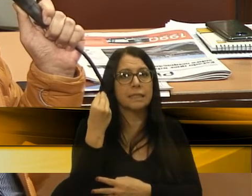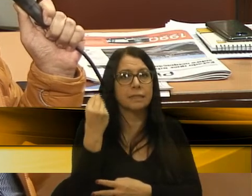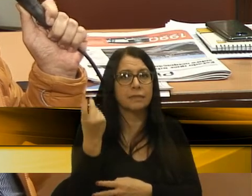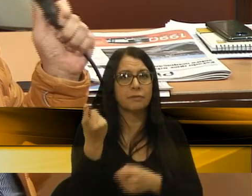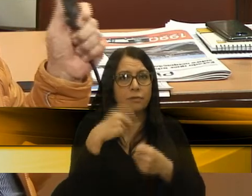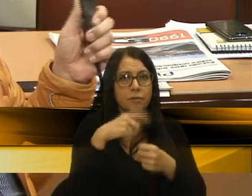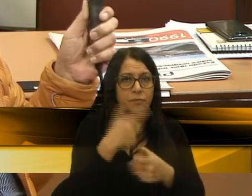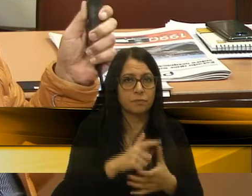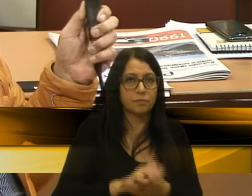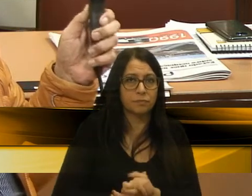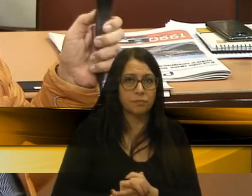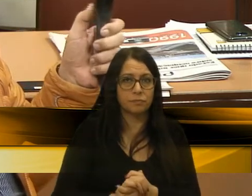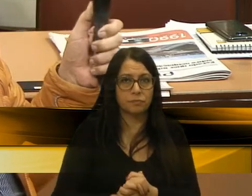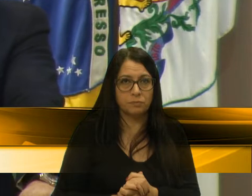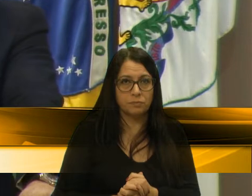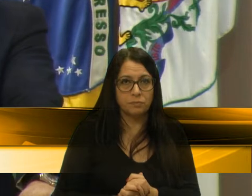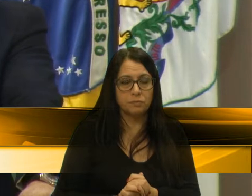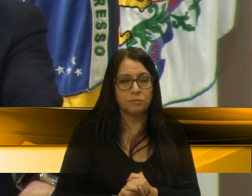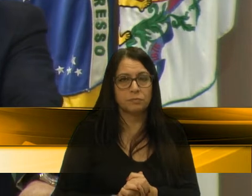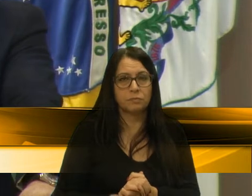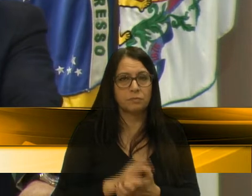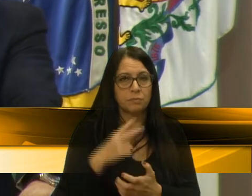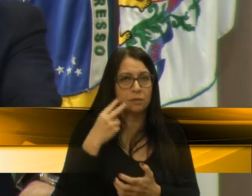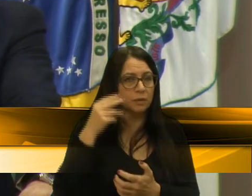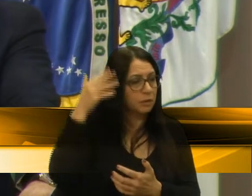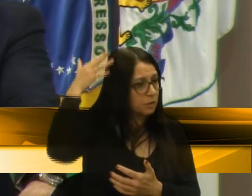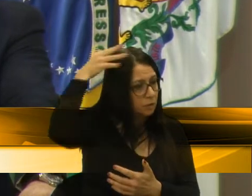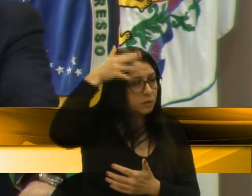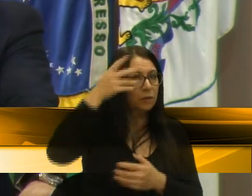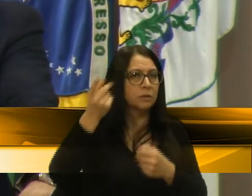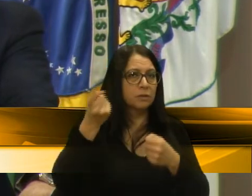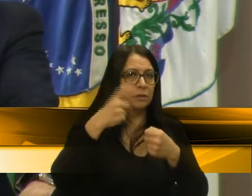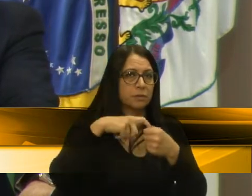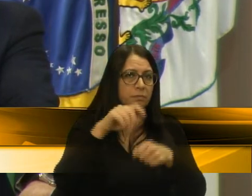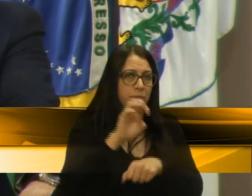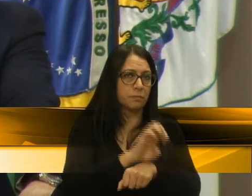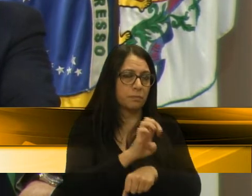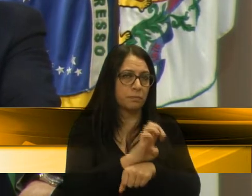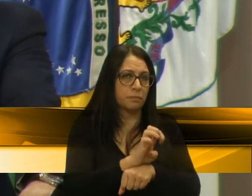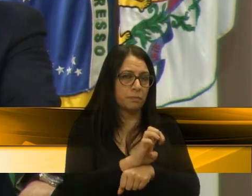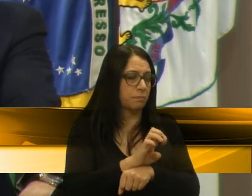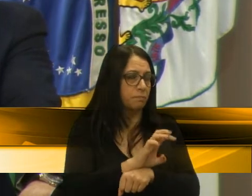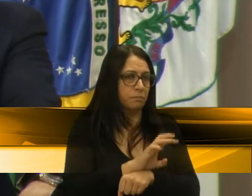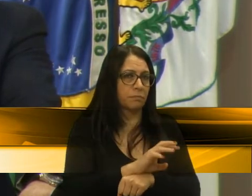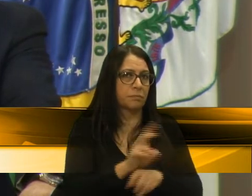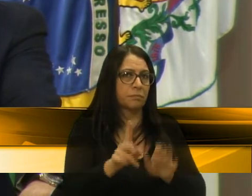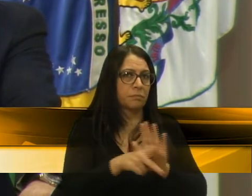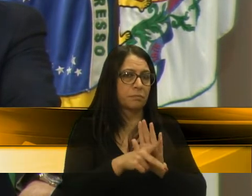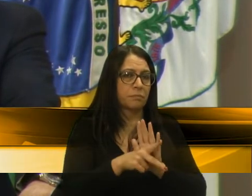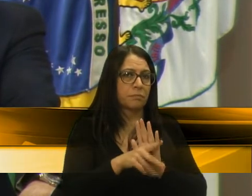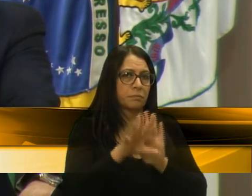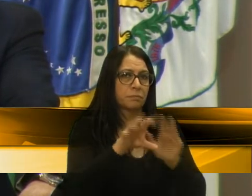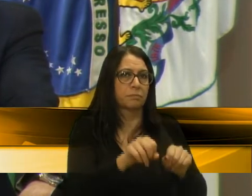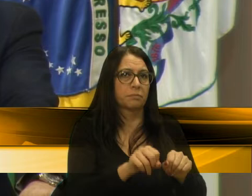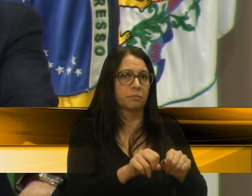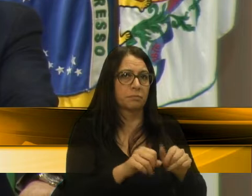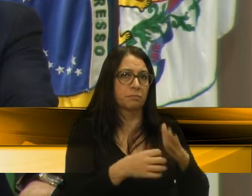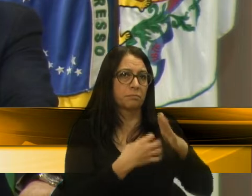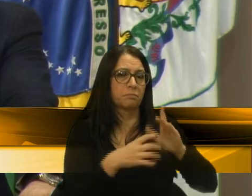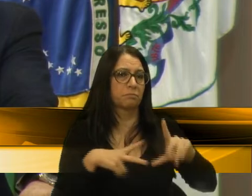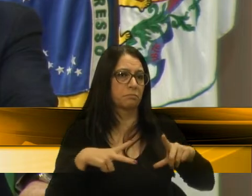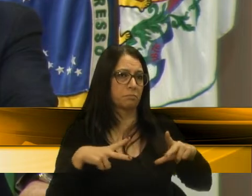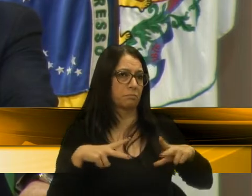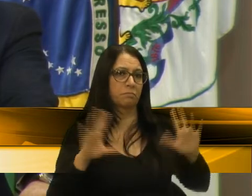né? Vereador Tomé, eu acredito que se voltar para o Estado, esse patrimônio ele vai cair nas mãos da iniciativa privada. Eu não